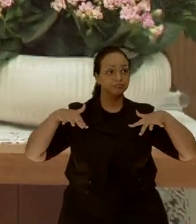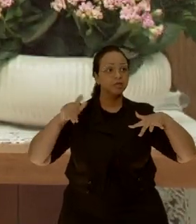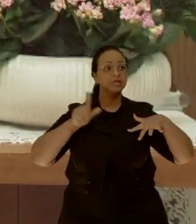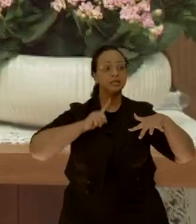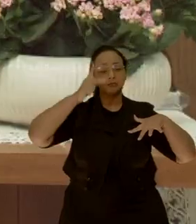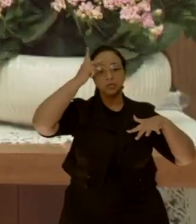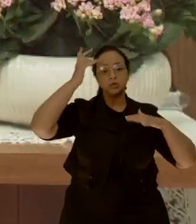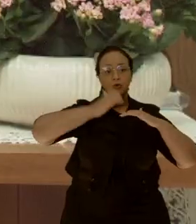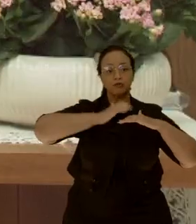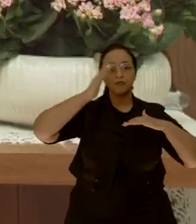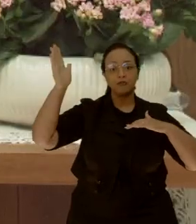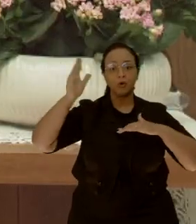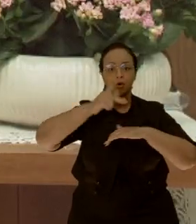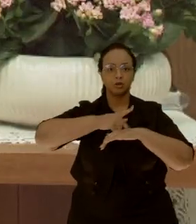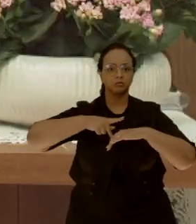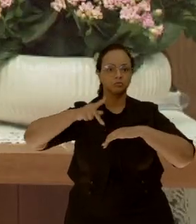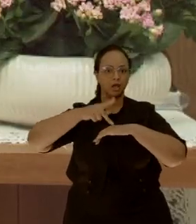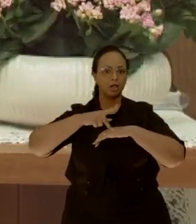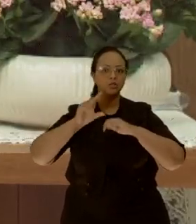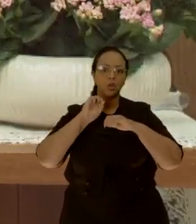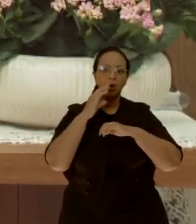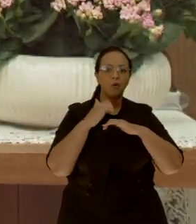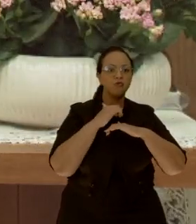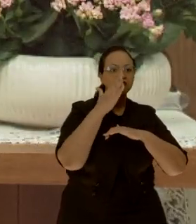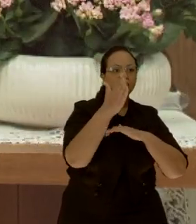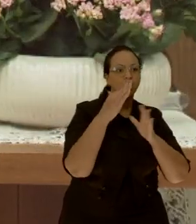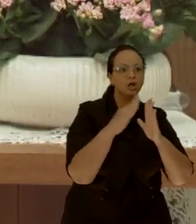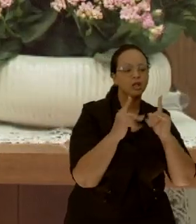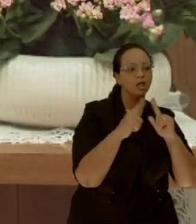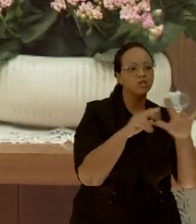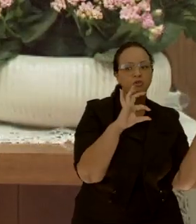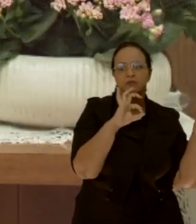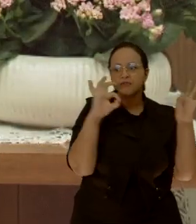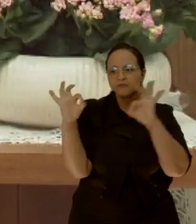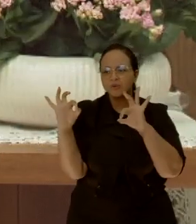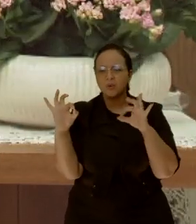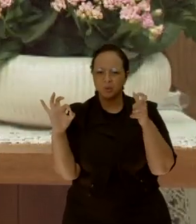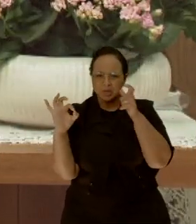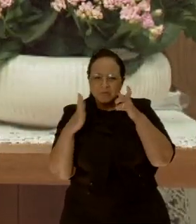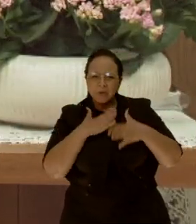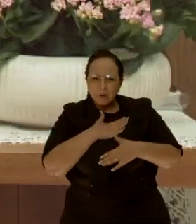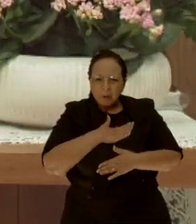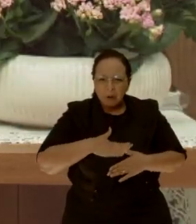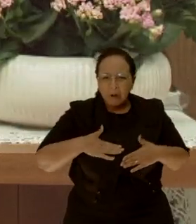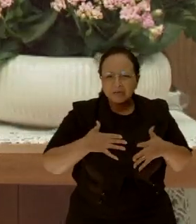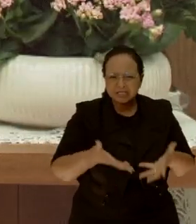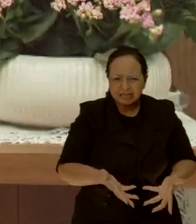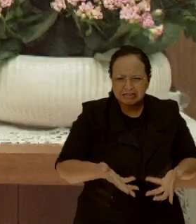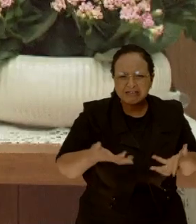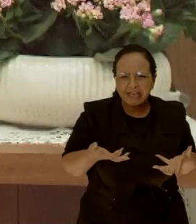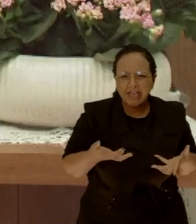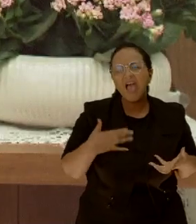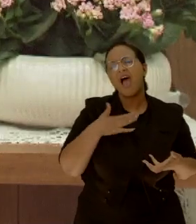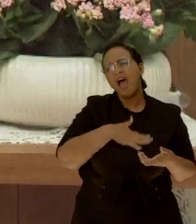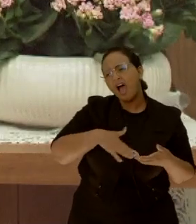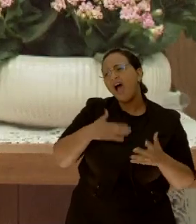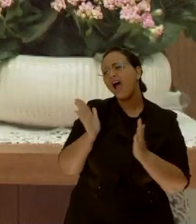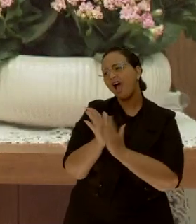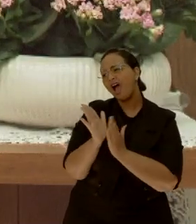fora. Os irmãos estão entendendo? O inimigo está satisfeito com isso. Ele está satisfeito com a nossa